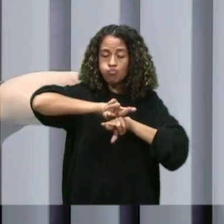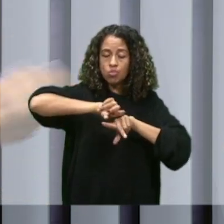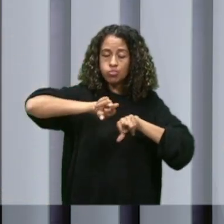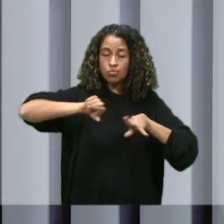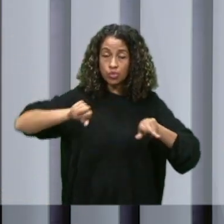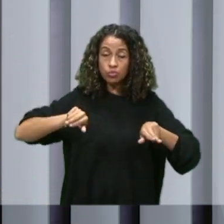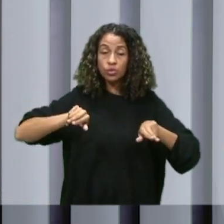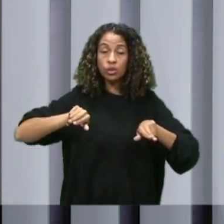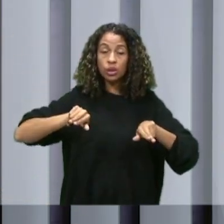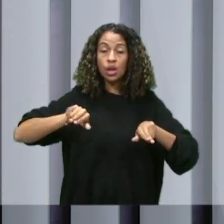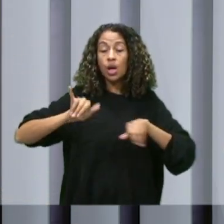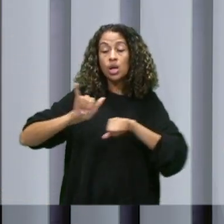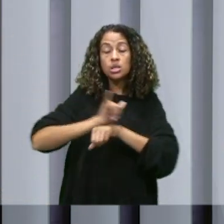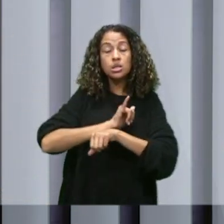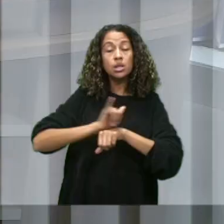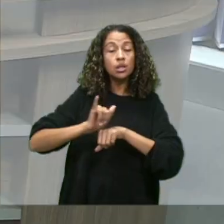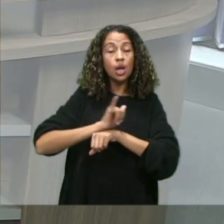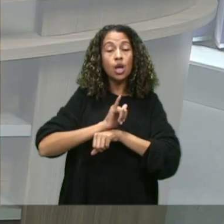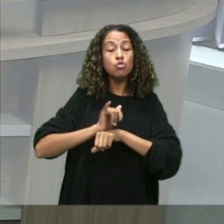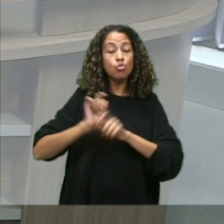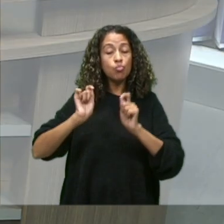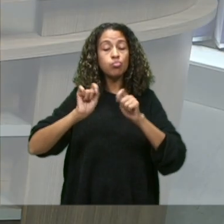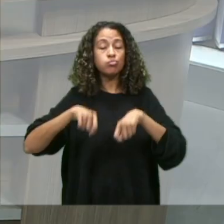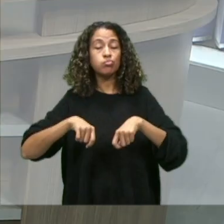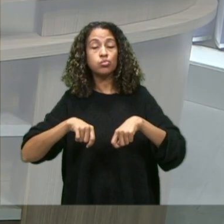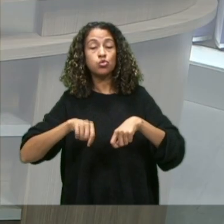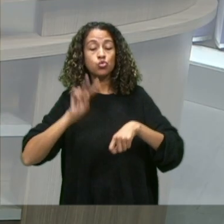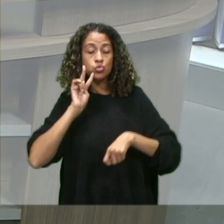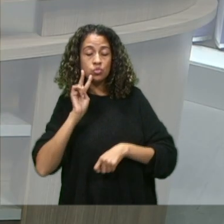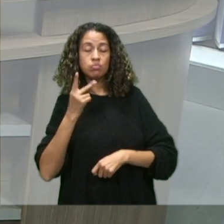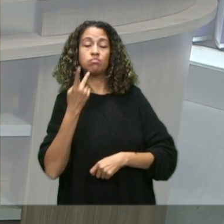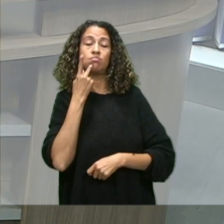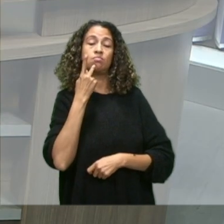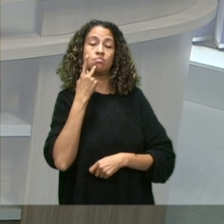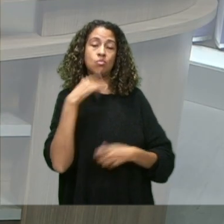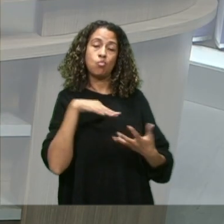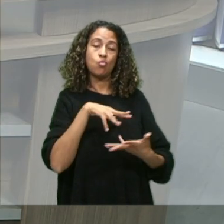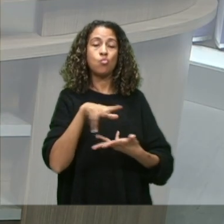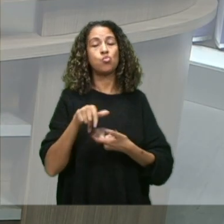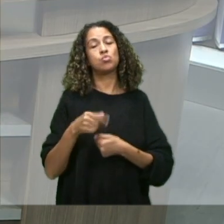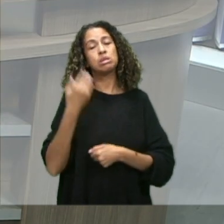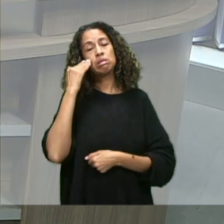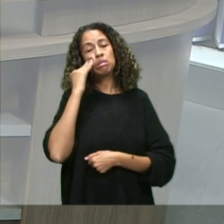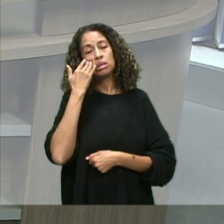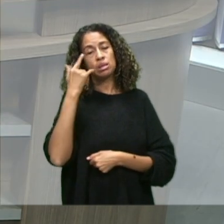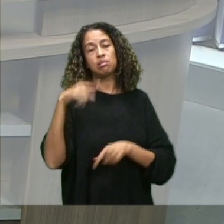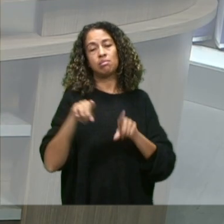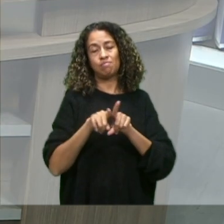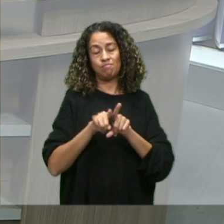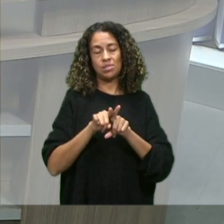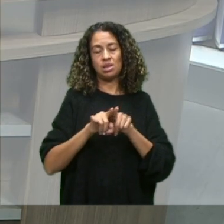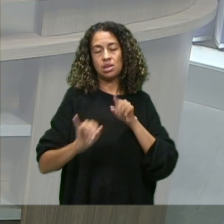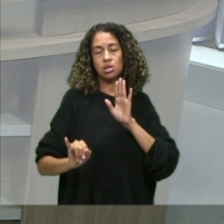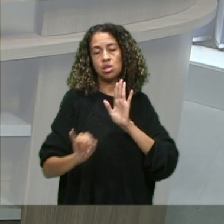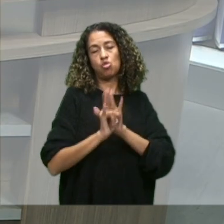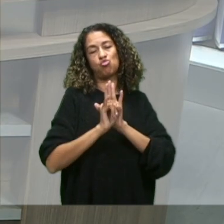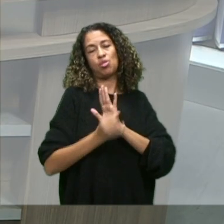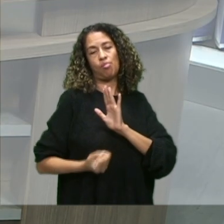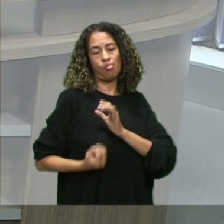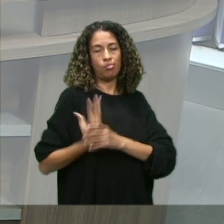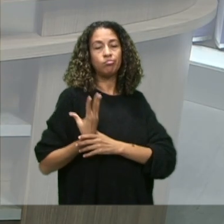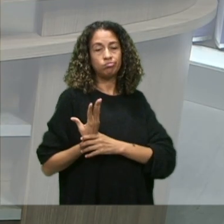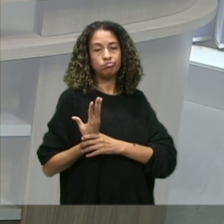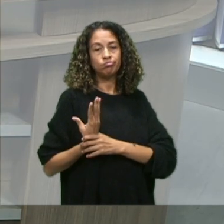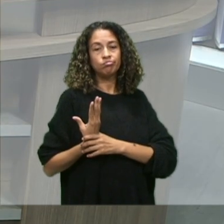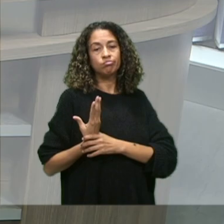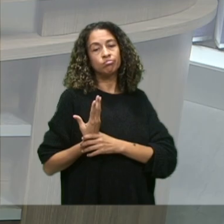mais possibilidade a gente tem de se reconhecer, né, no mundo, então, e de se identificar, né? Então,